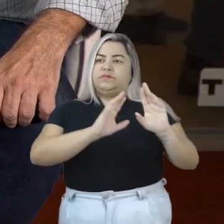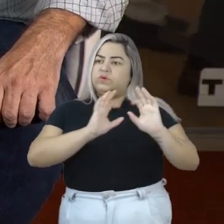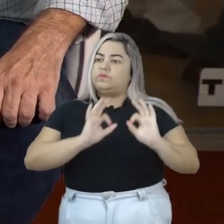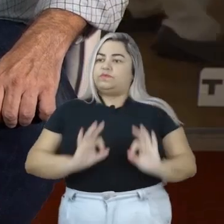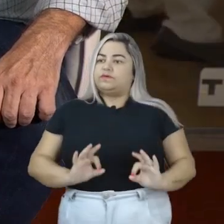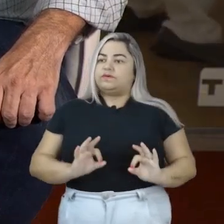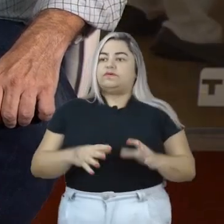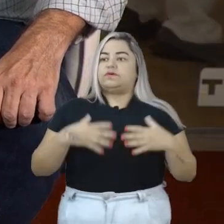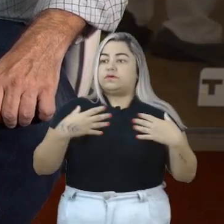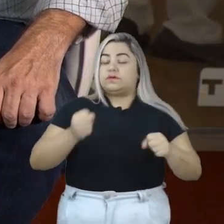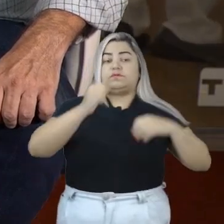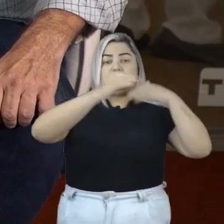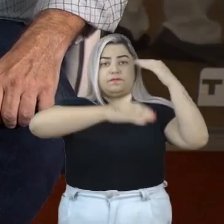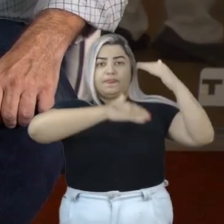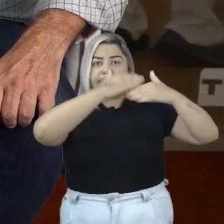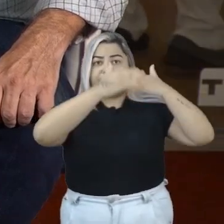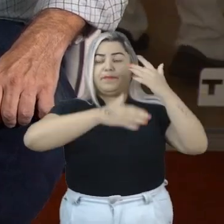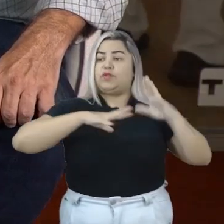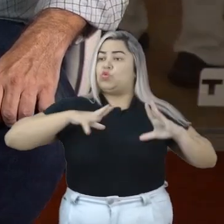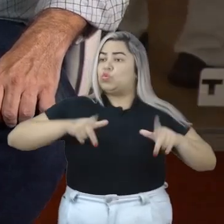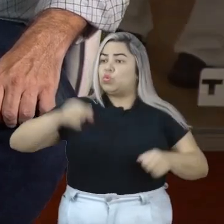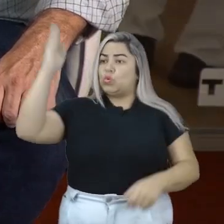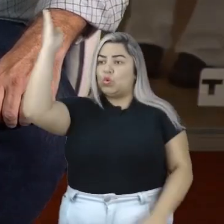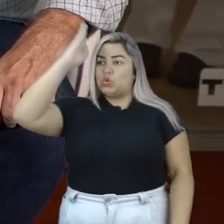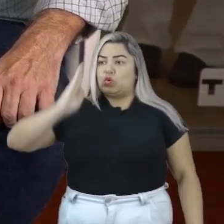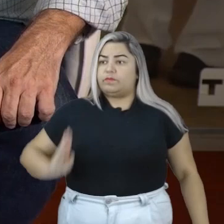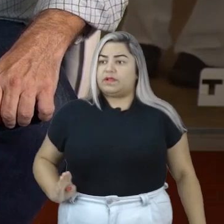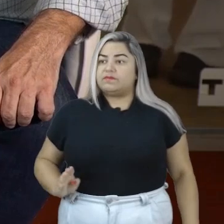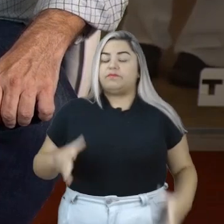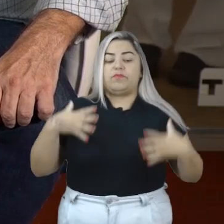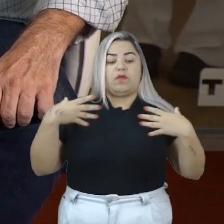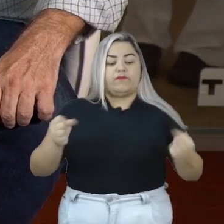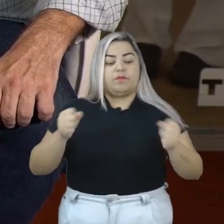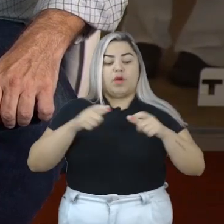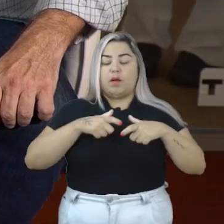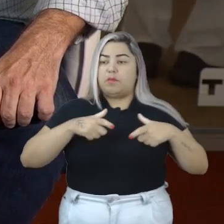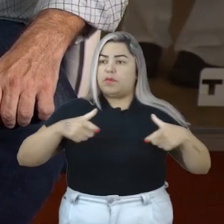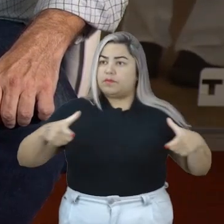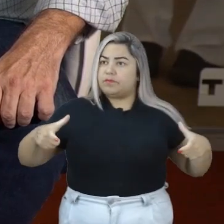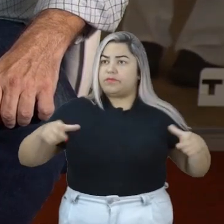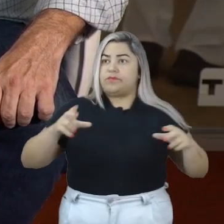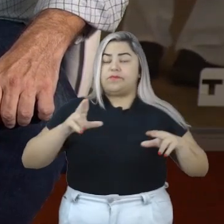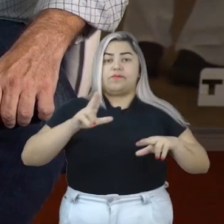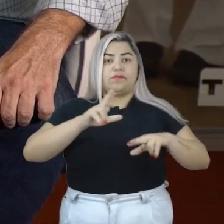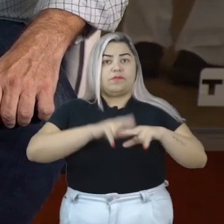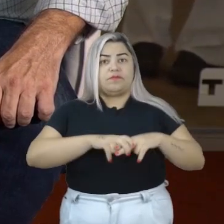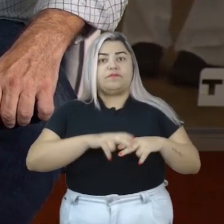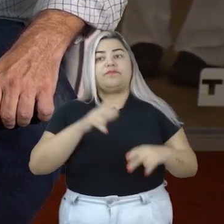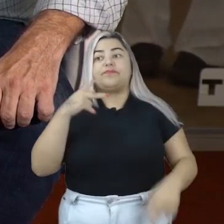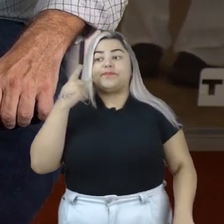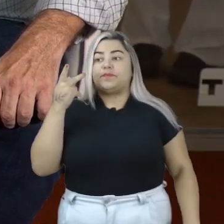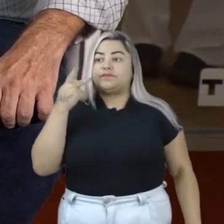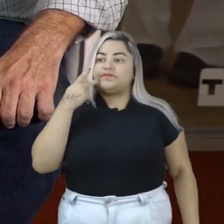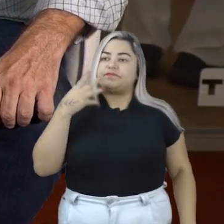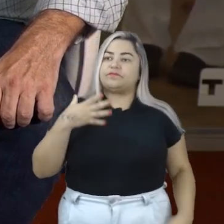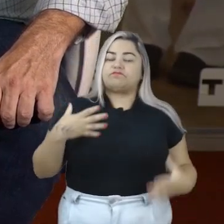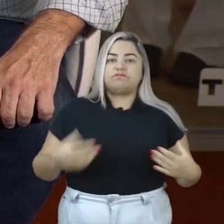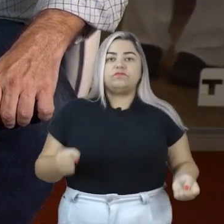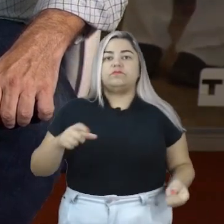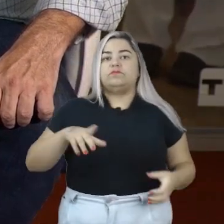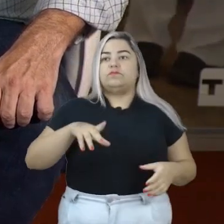gente vai crescer muito em todo o Brasil. Vamos ampliar muito nossas bancadas de vereadores e vereadoras, vamos eleger muitos